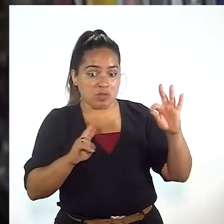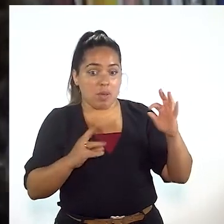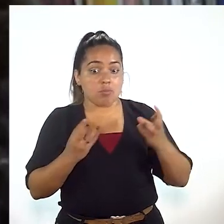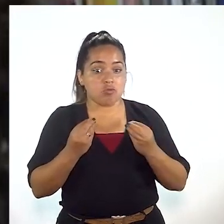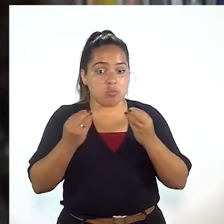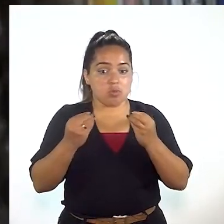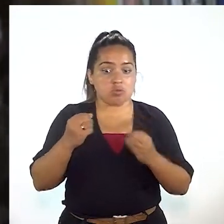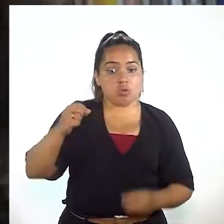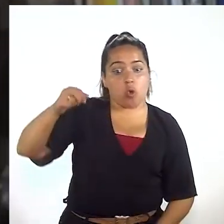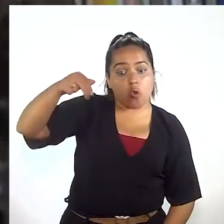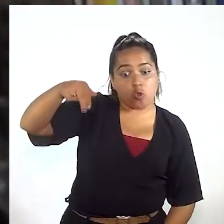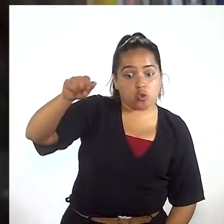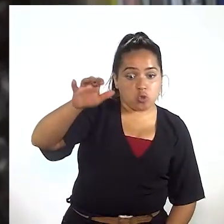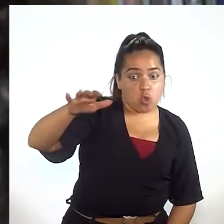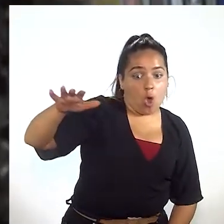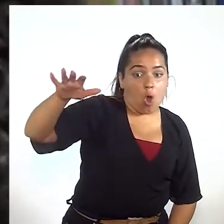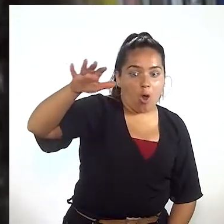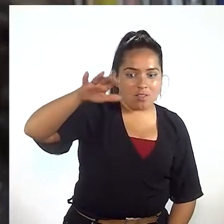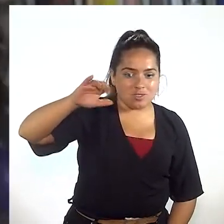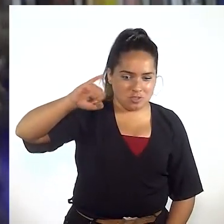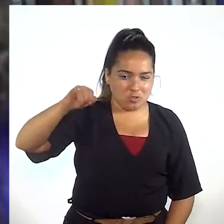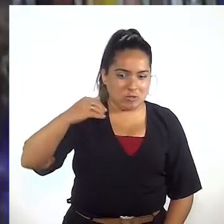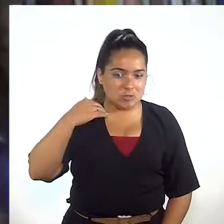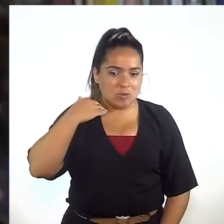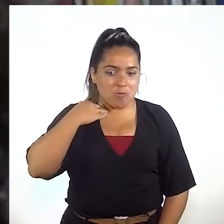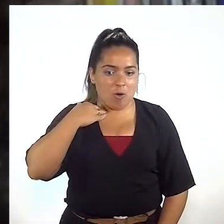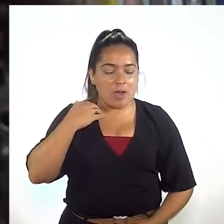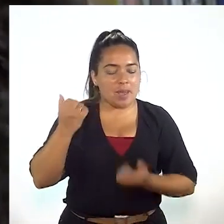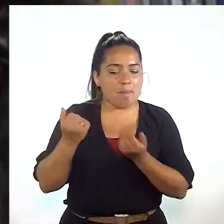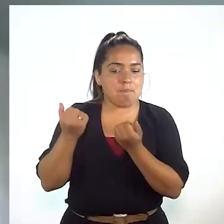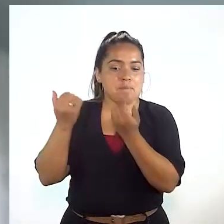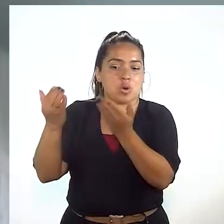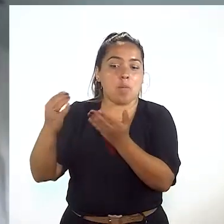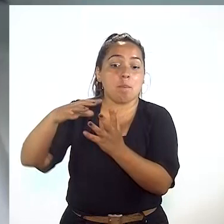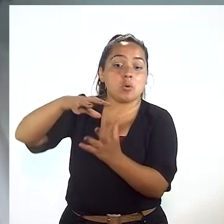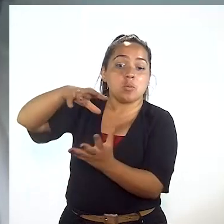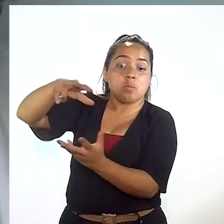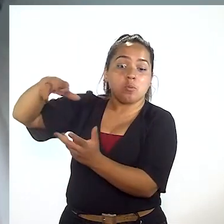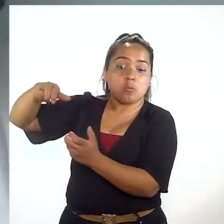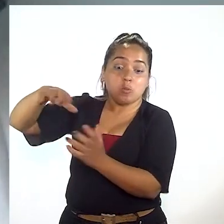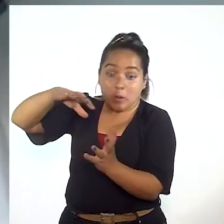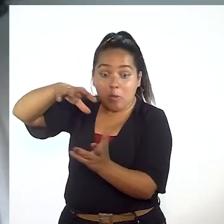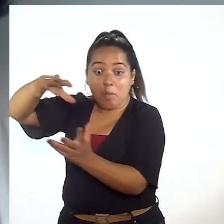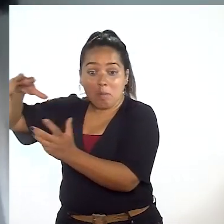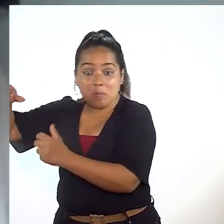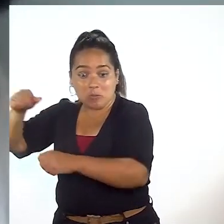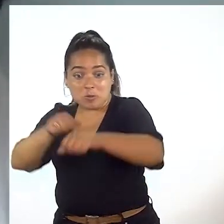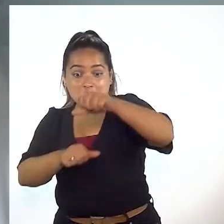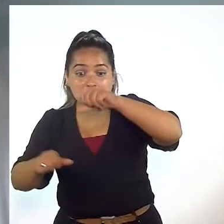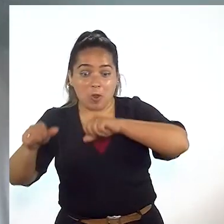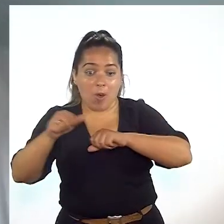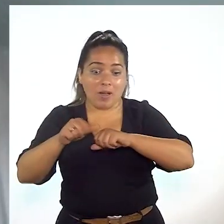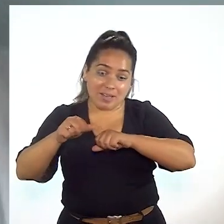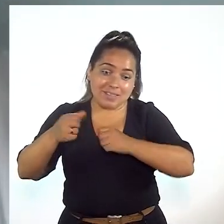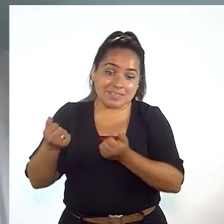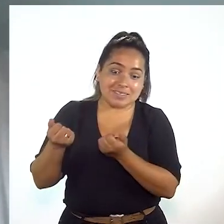Zona Norte para o mundo e do mundo para a Zona Norte. A gente falou aqui de várias